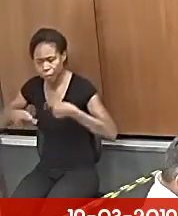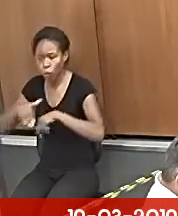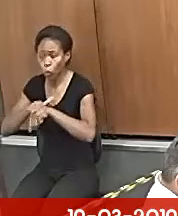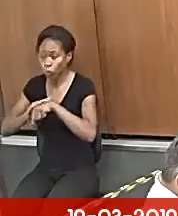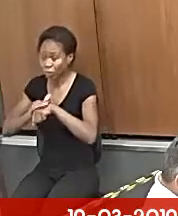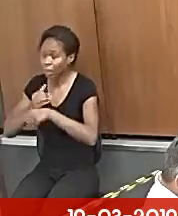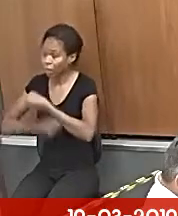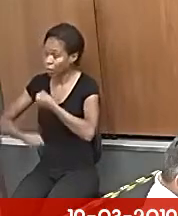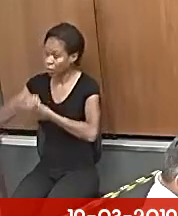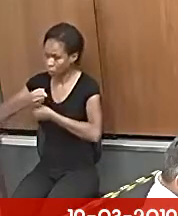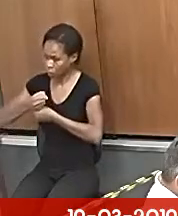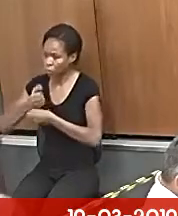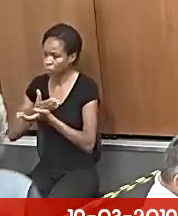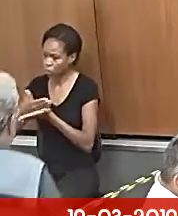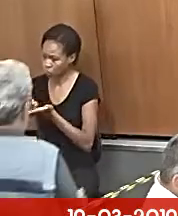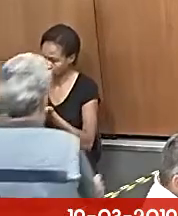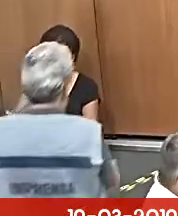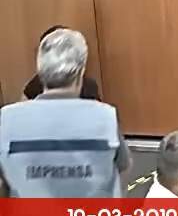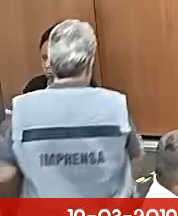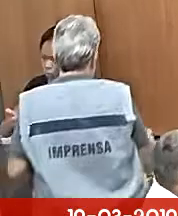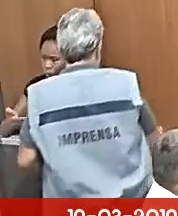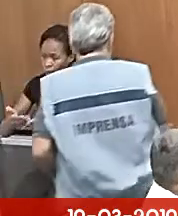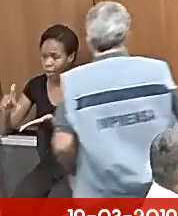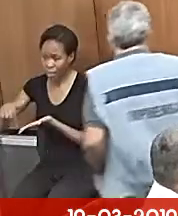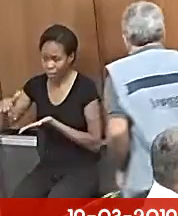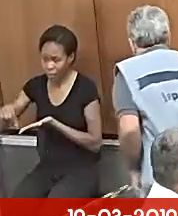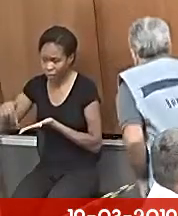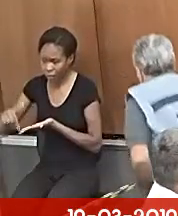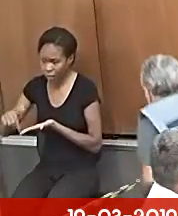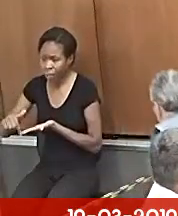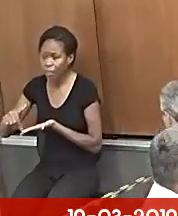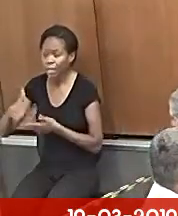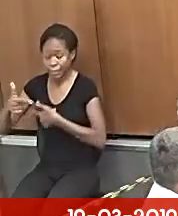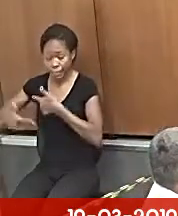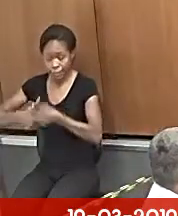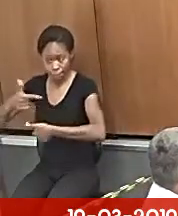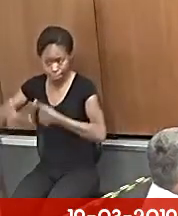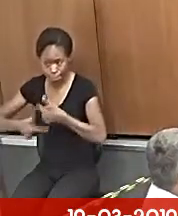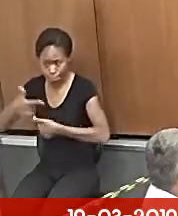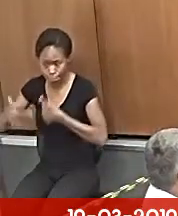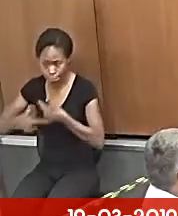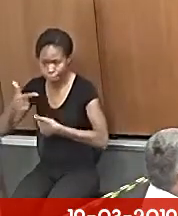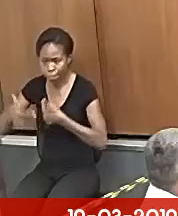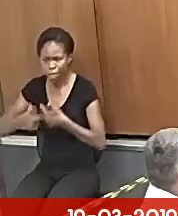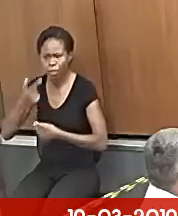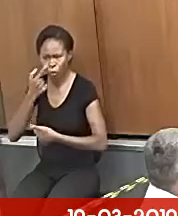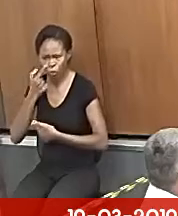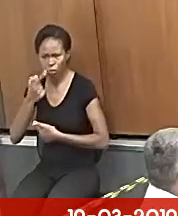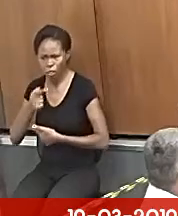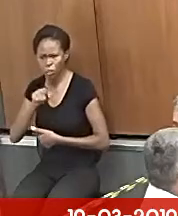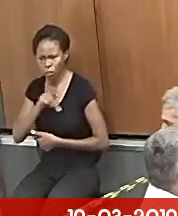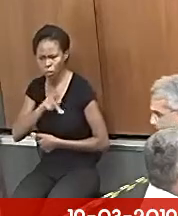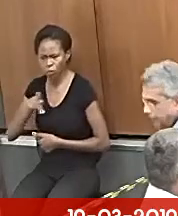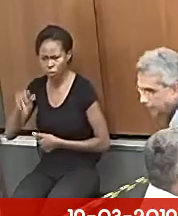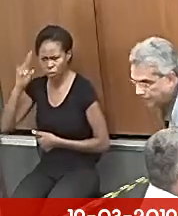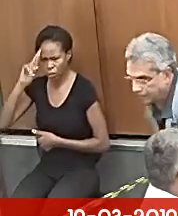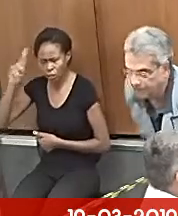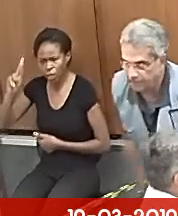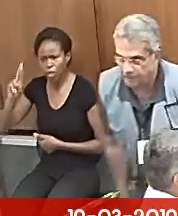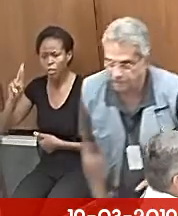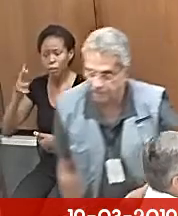aqui é esse é essa atitude essa ação que eu vejo que vossa excelência chega já com bons olhos